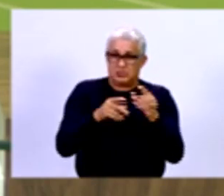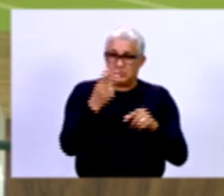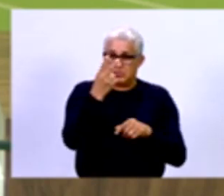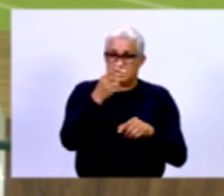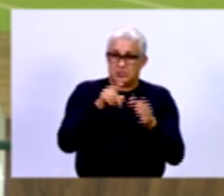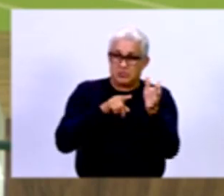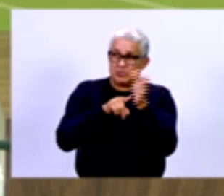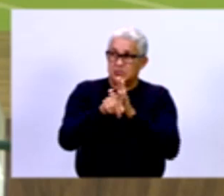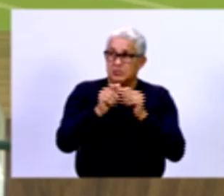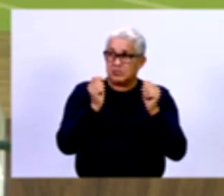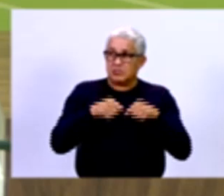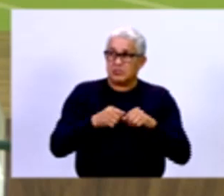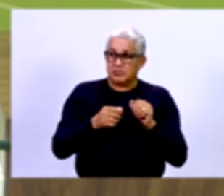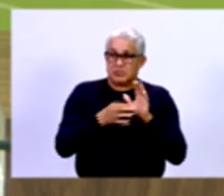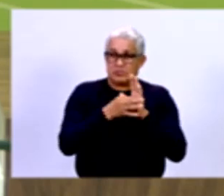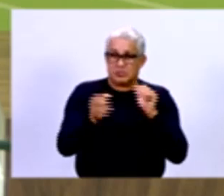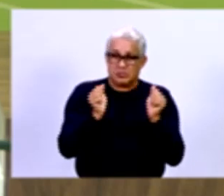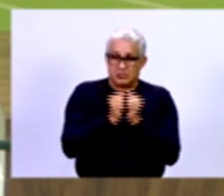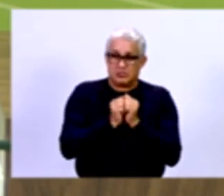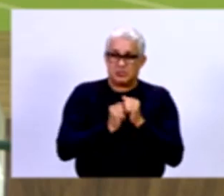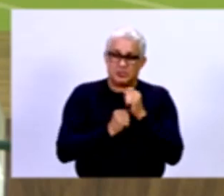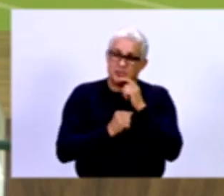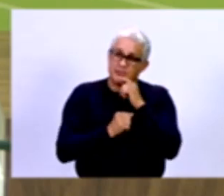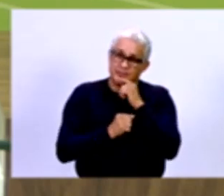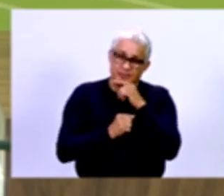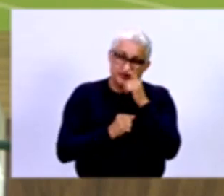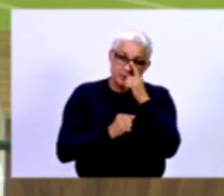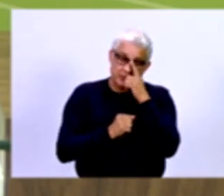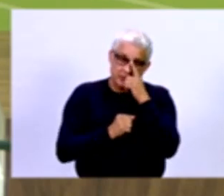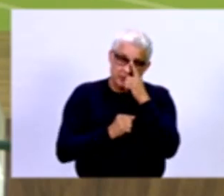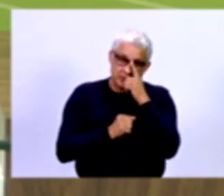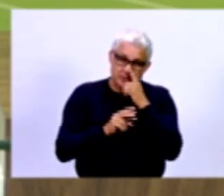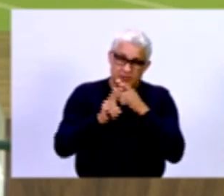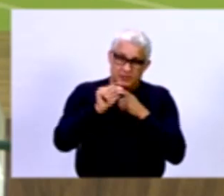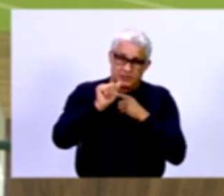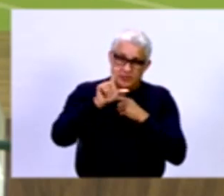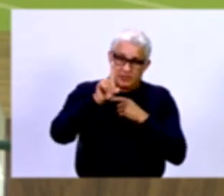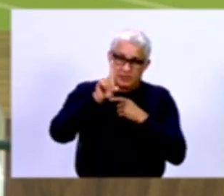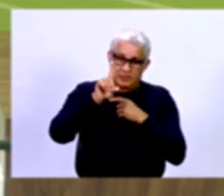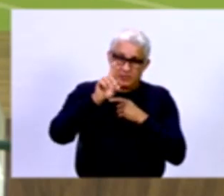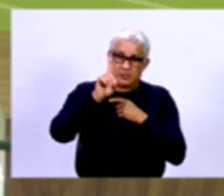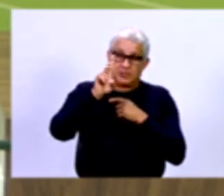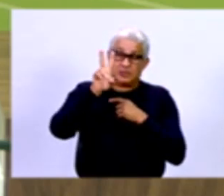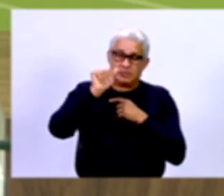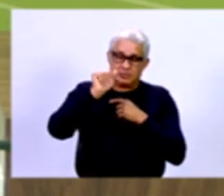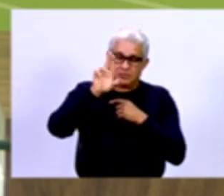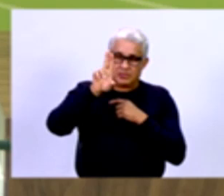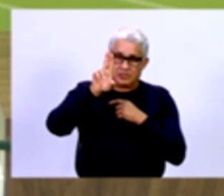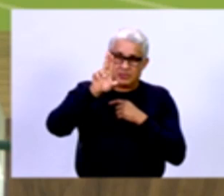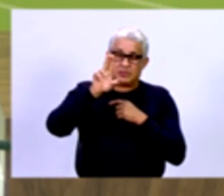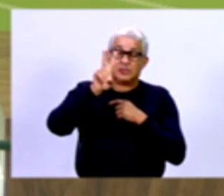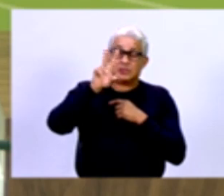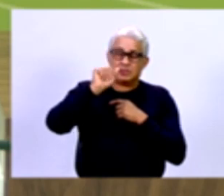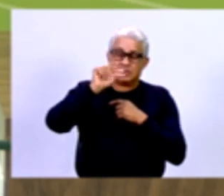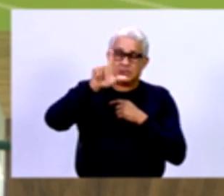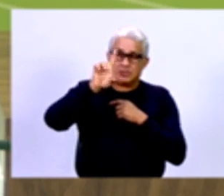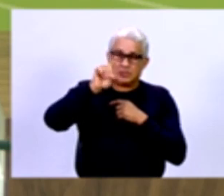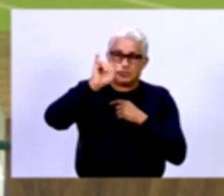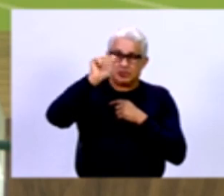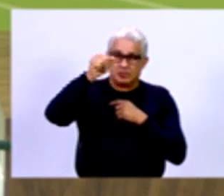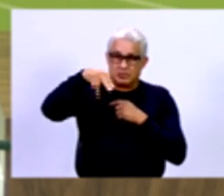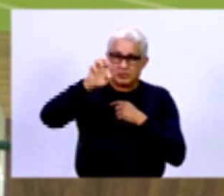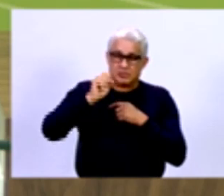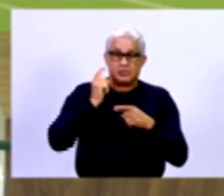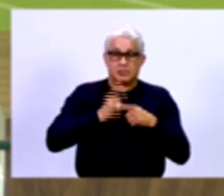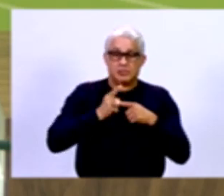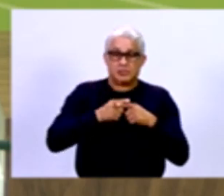ler as duas, acho que a gente pode comentar junto. Por não. A aluna Valdiane, de Alta Floresta, pergunta: por que o Brasil perdeu o selo de bom